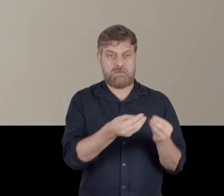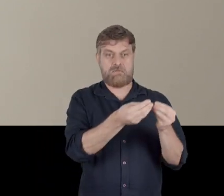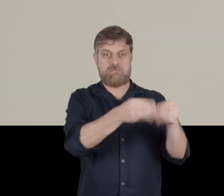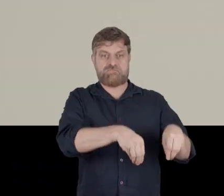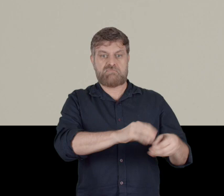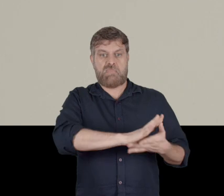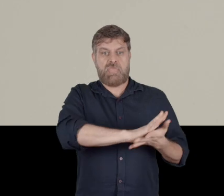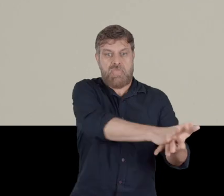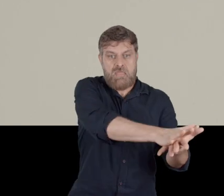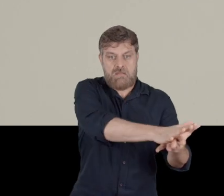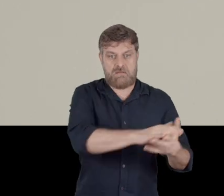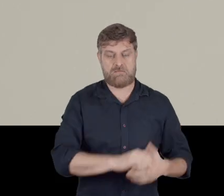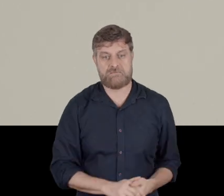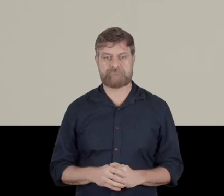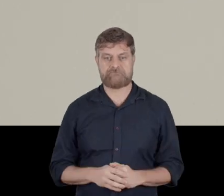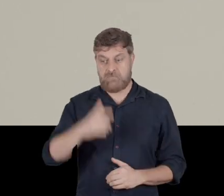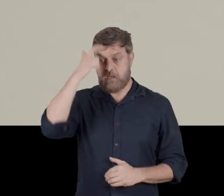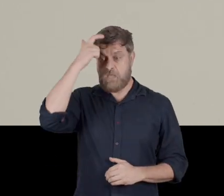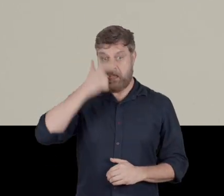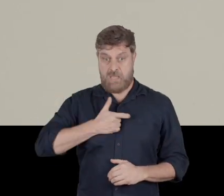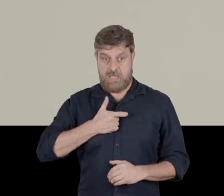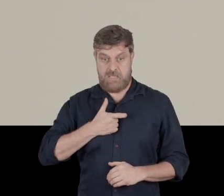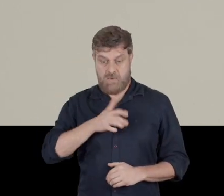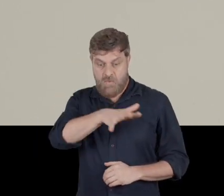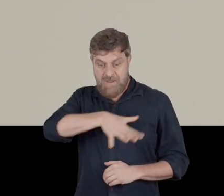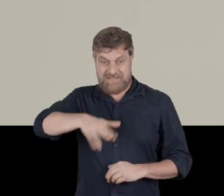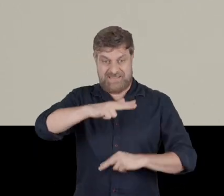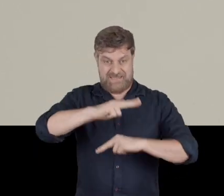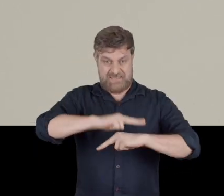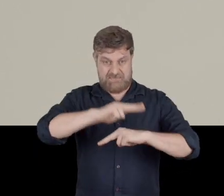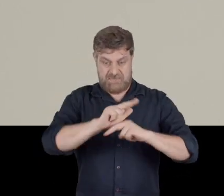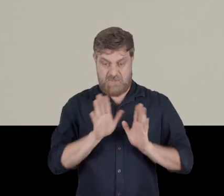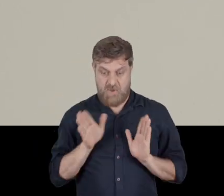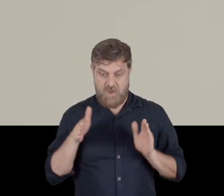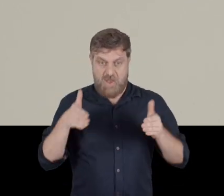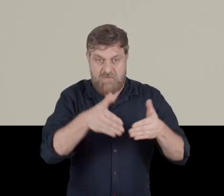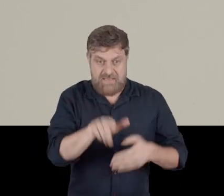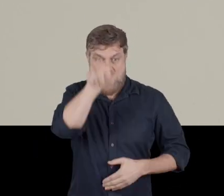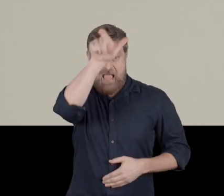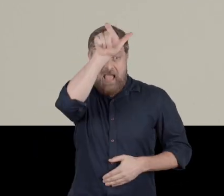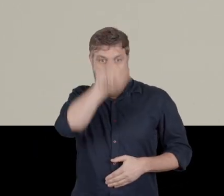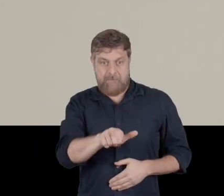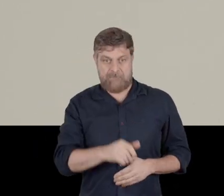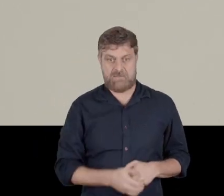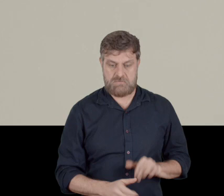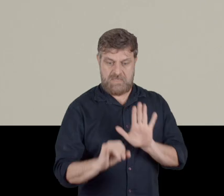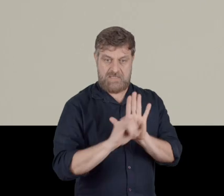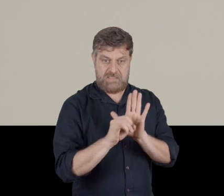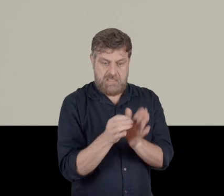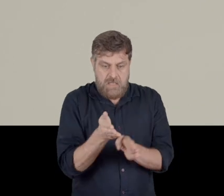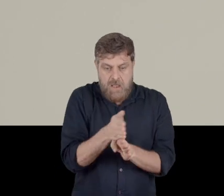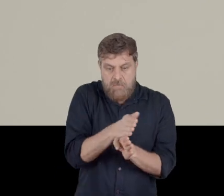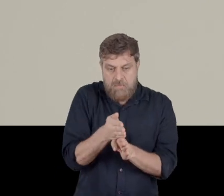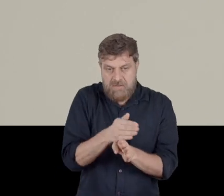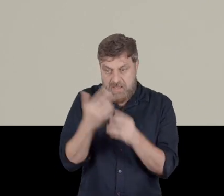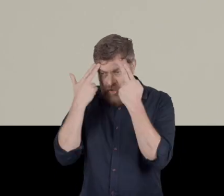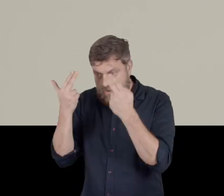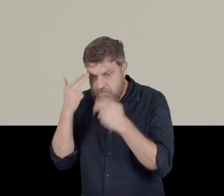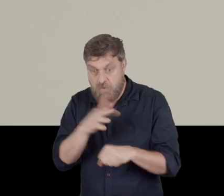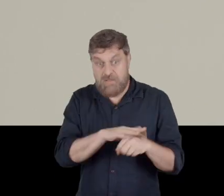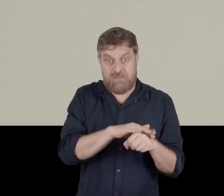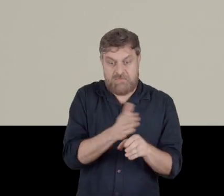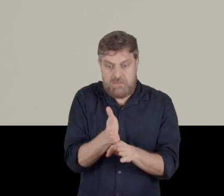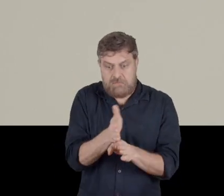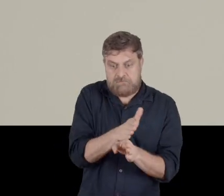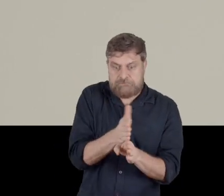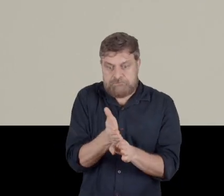prejudicada. Por exemplo, a minha especialidade ainda da psiquiatria é transtorno da personalidade borderline. Sem entrar em detalhes sobre isso, mas